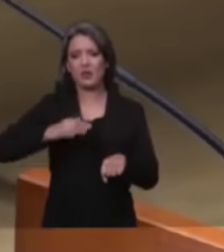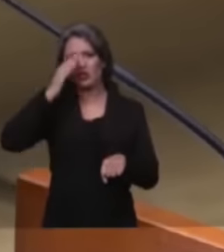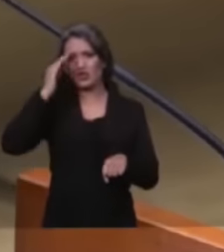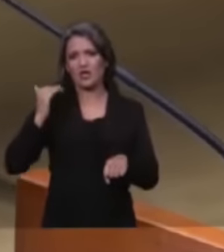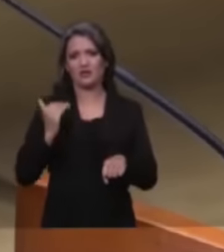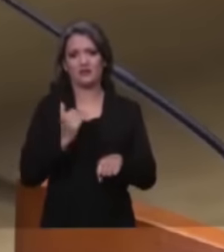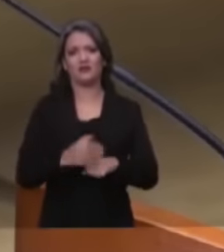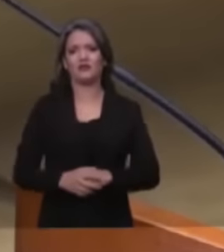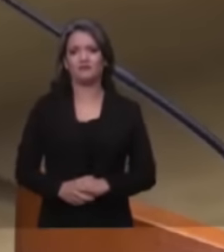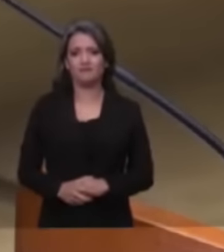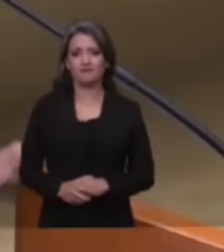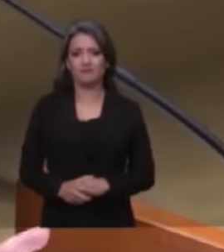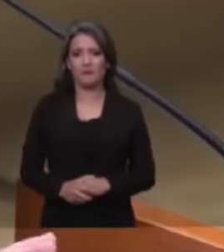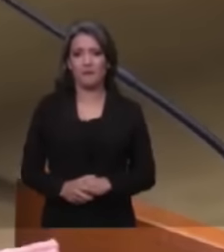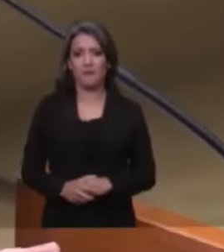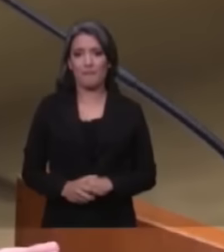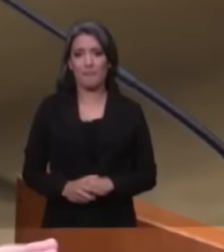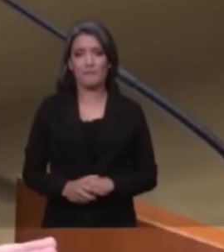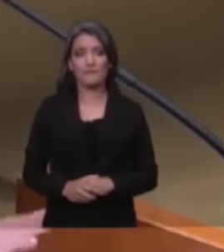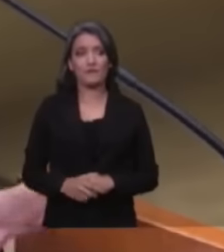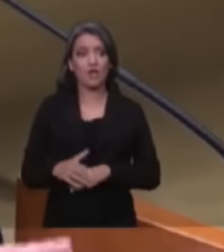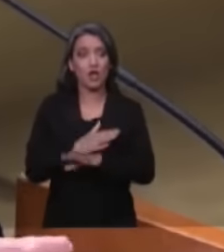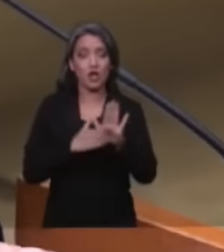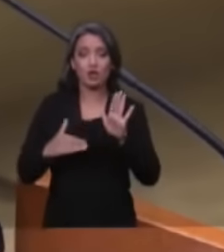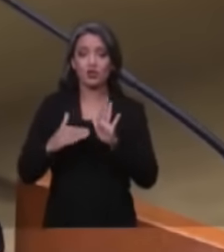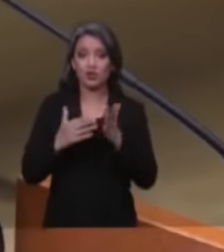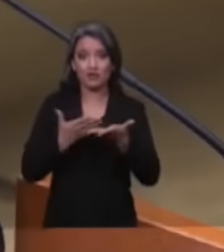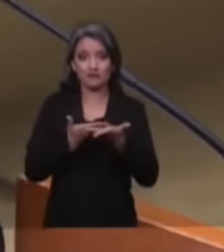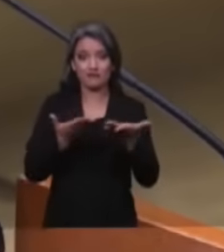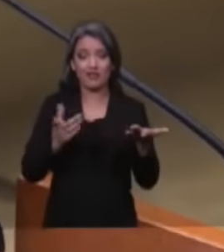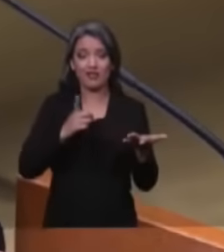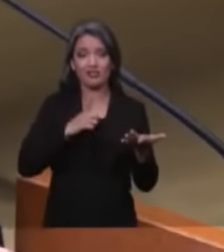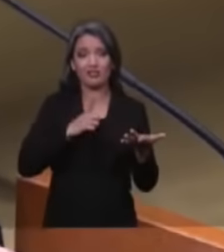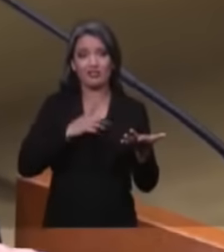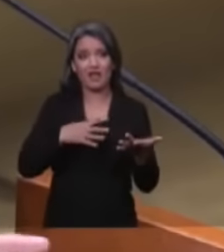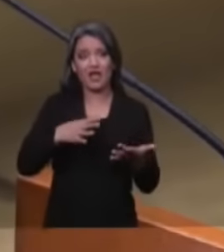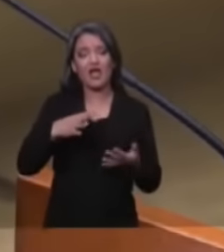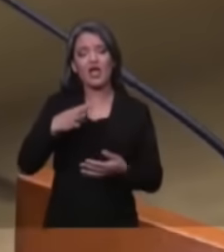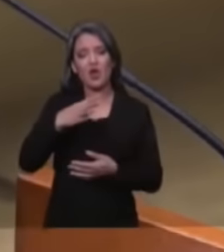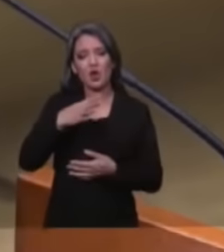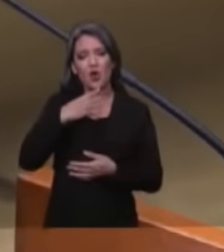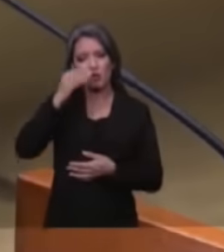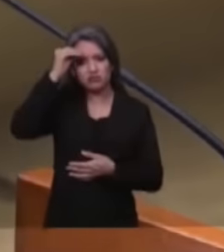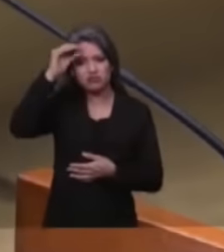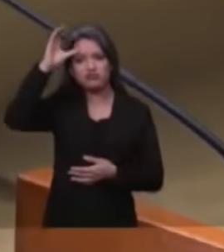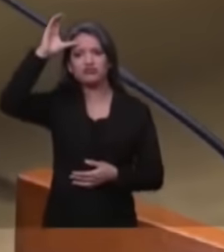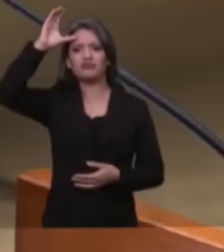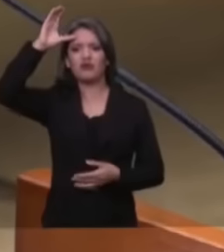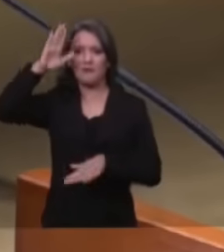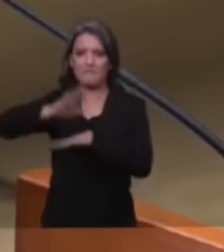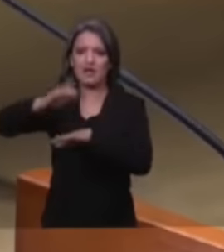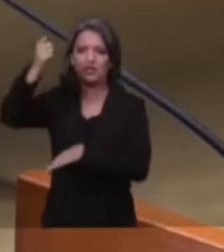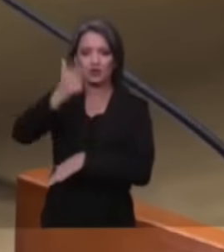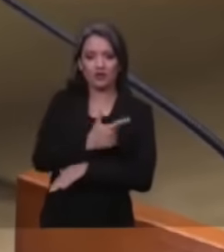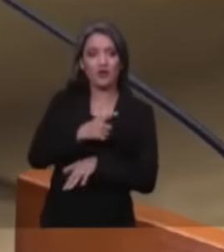Alexandre Moraes a ele, e não pelo próprio Alexandre Moraes, porque na verdade ele atacou indiretamente Moraes, ele